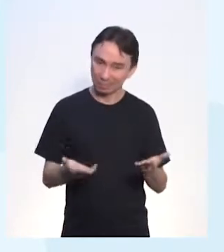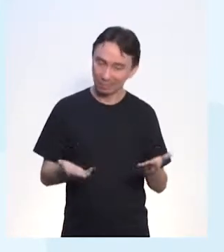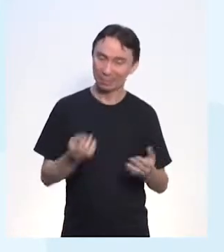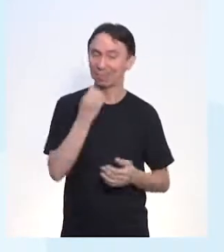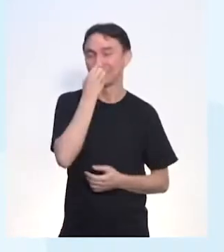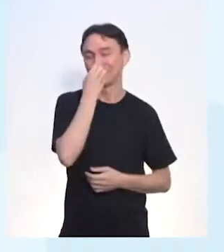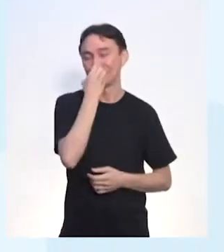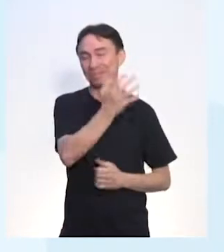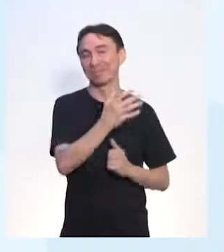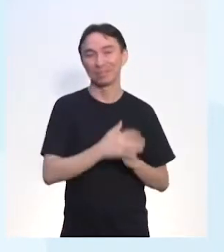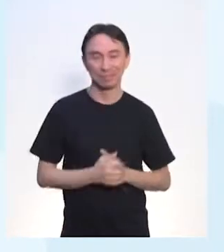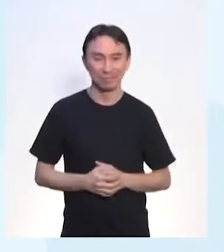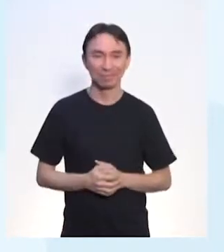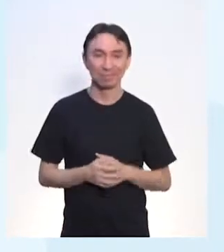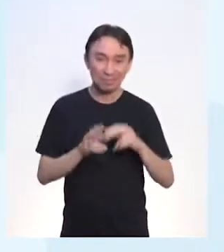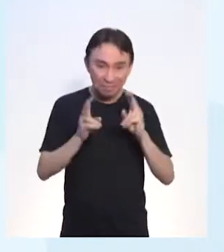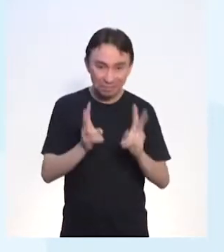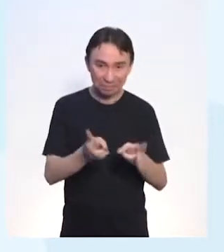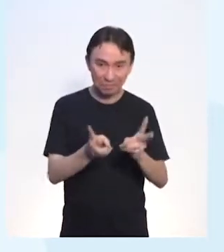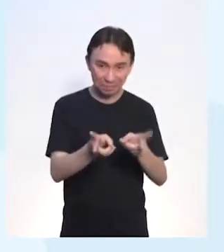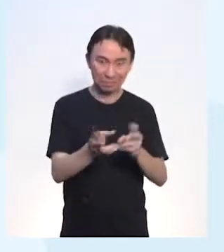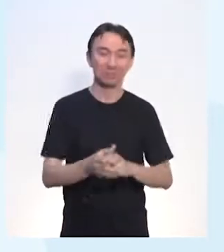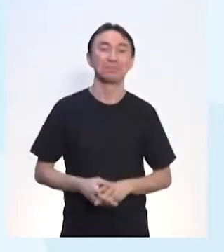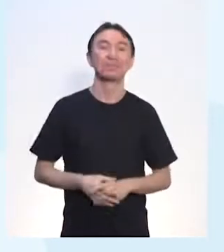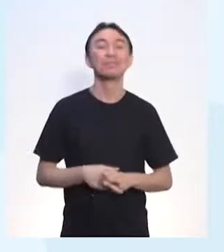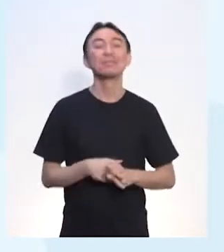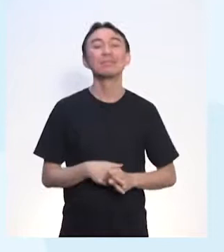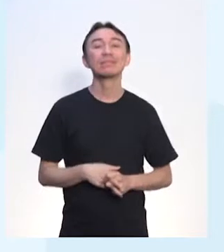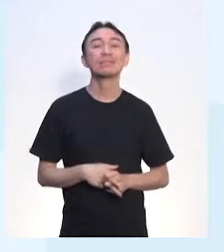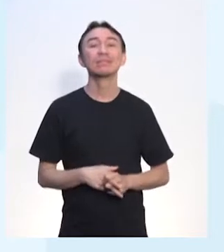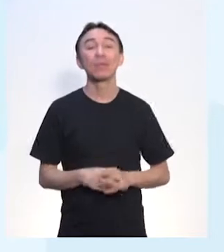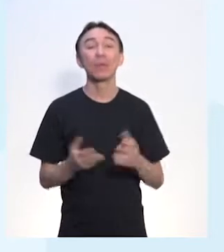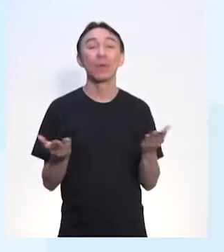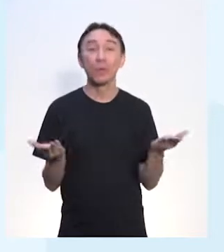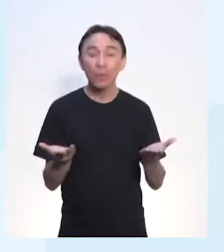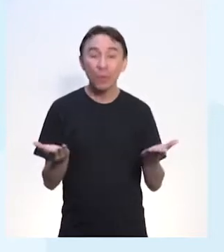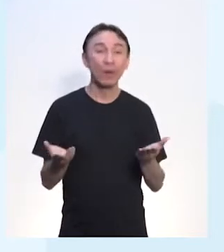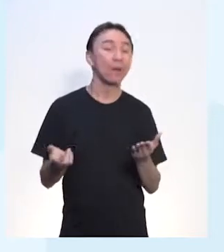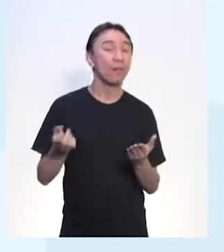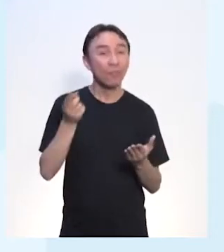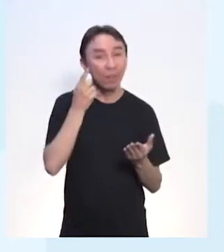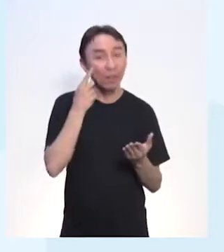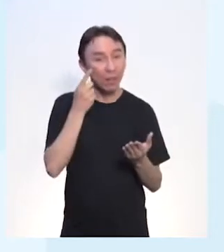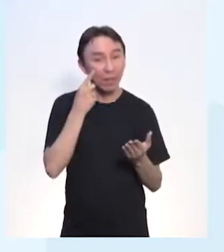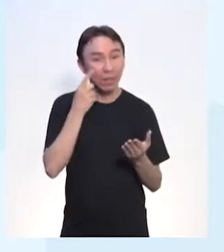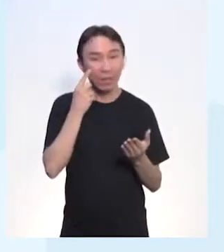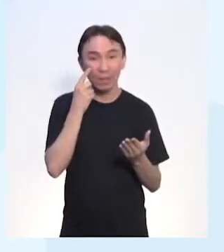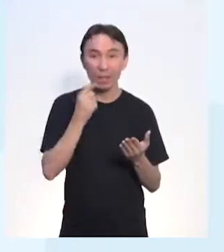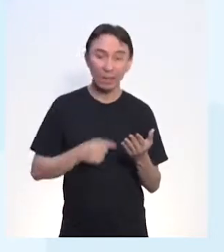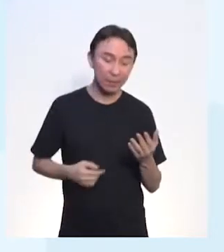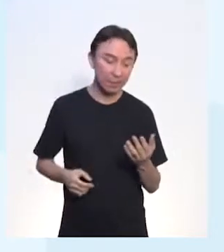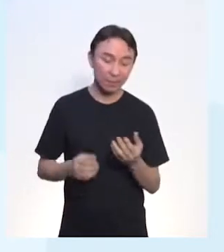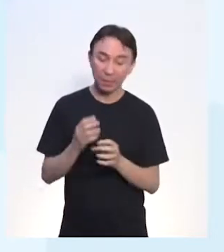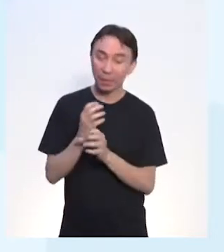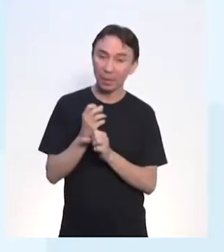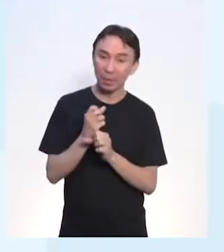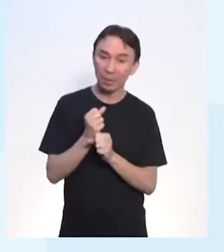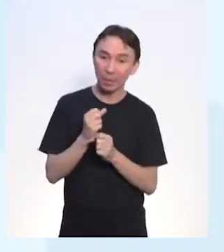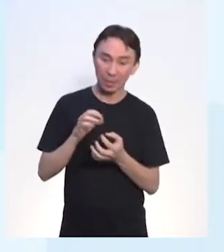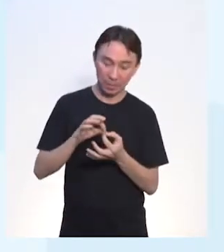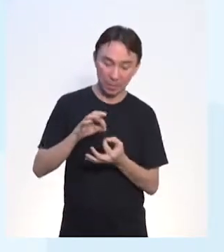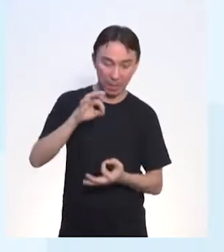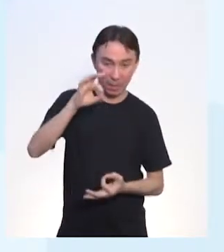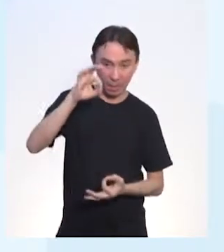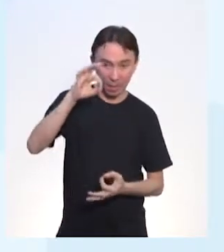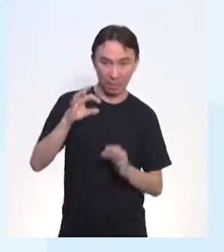Muito bem. Vamos continuar mais um pouquinho? Agora, nós vamos ver as relações métricas. Muito bem. Está